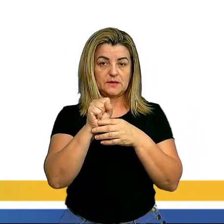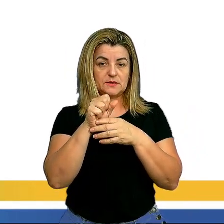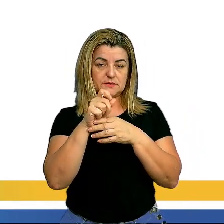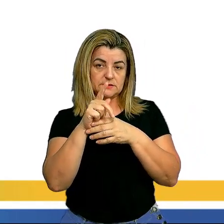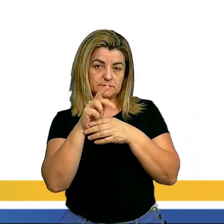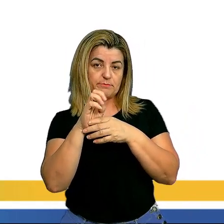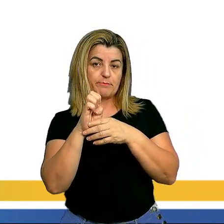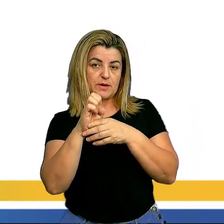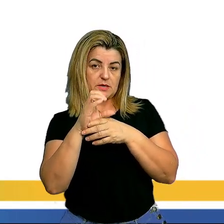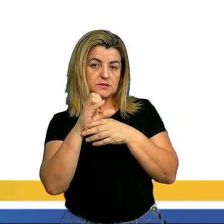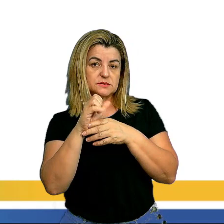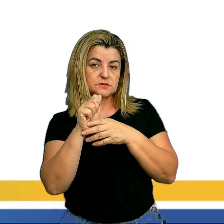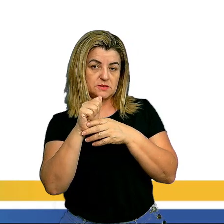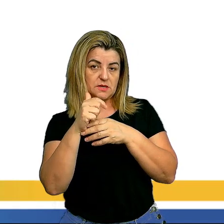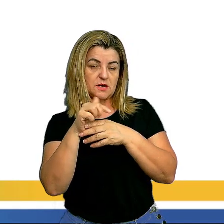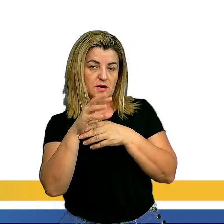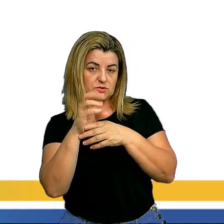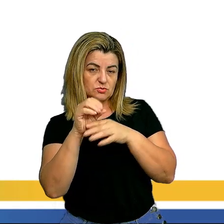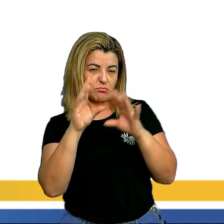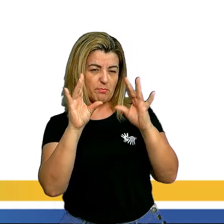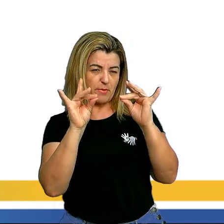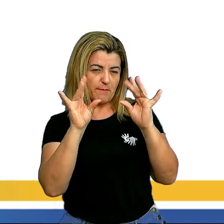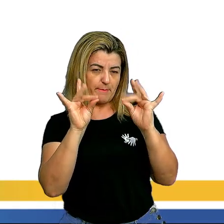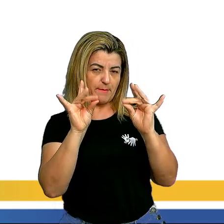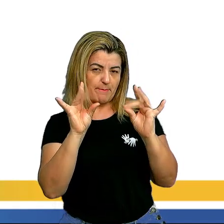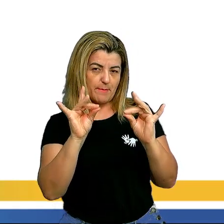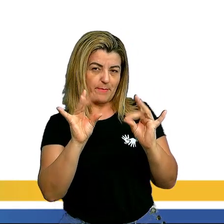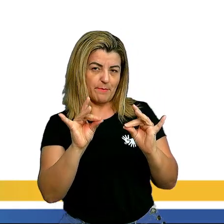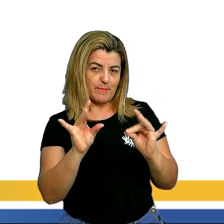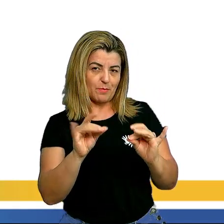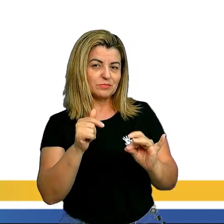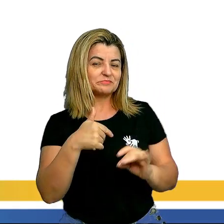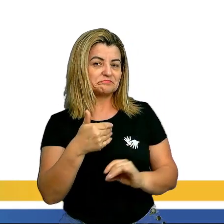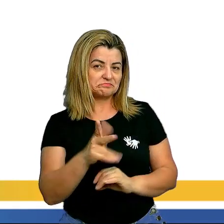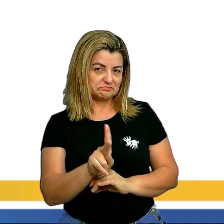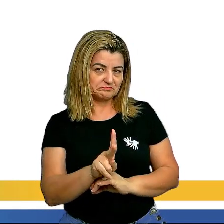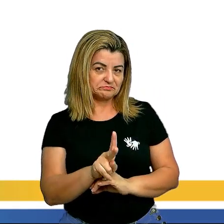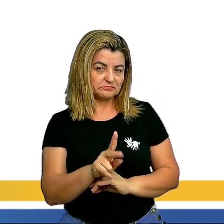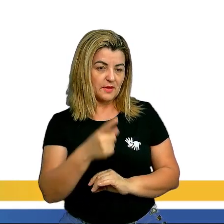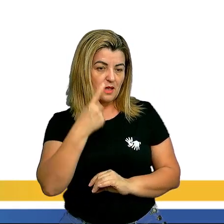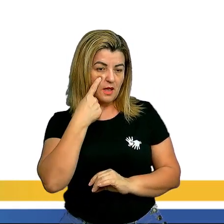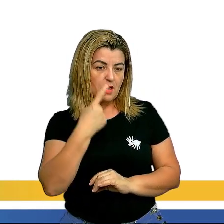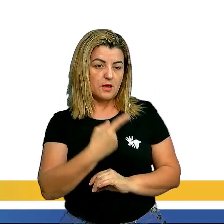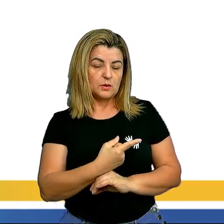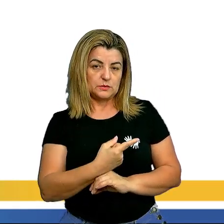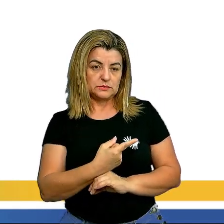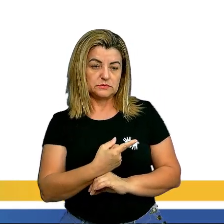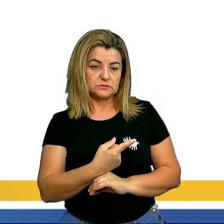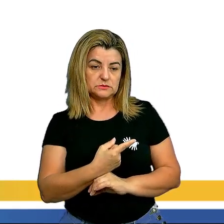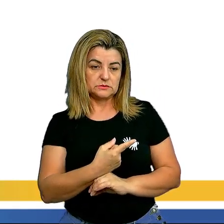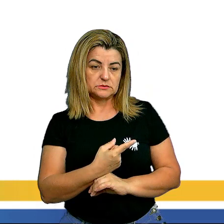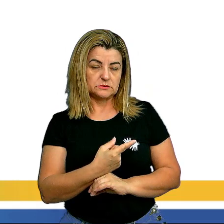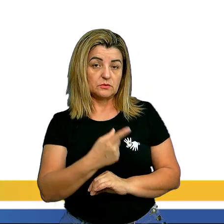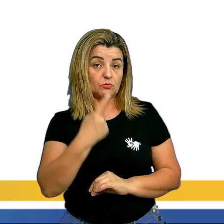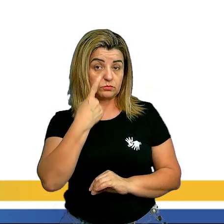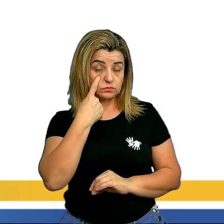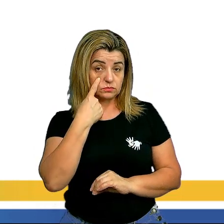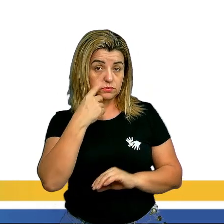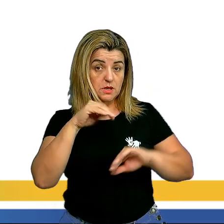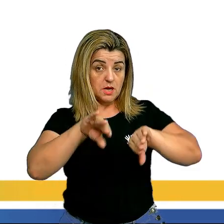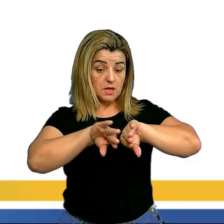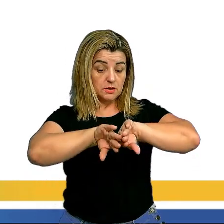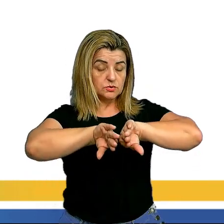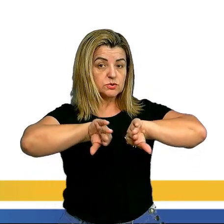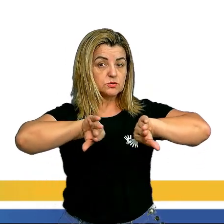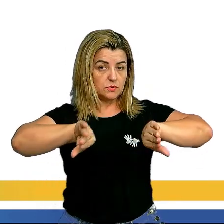Bem detalhadozinho aí para vocês, de todas aí. E tá falando aqui, ó. Aqui, ó, na primeira tá tendo